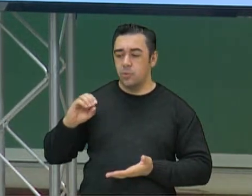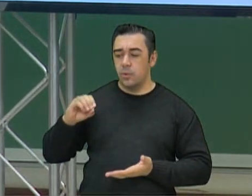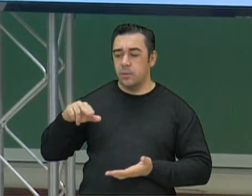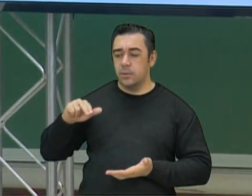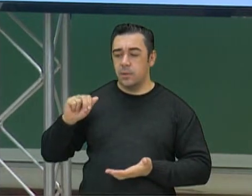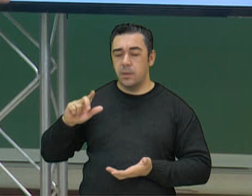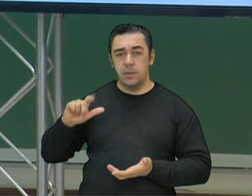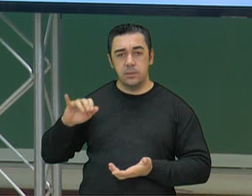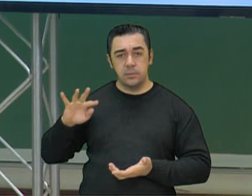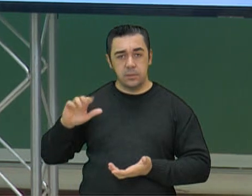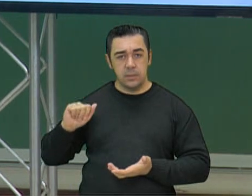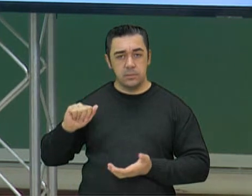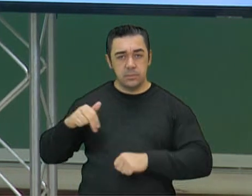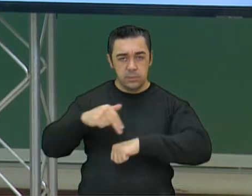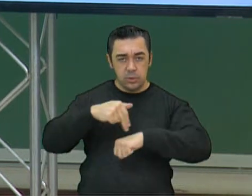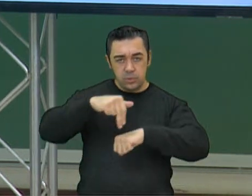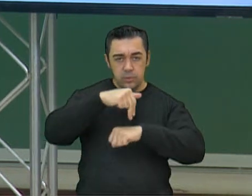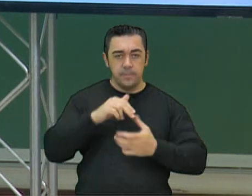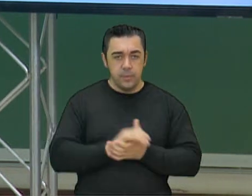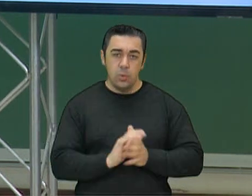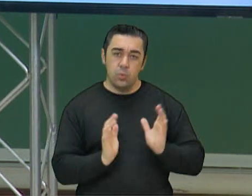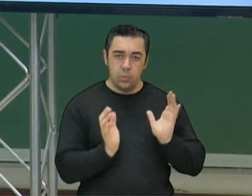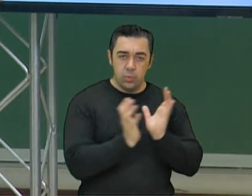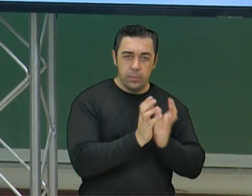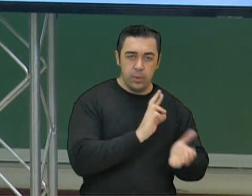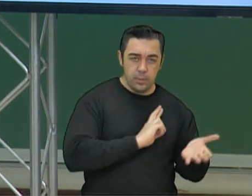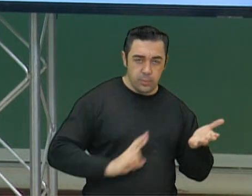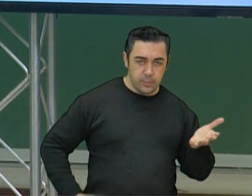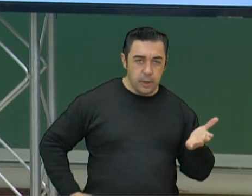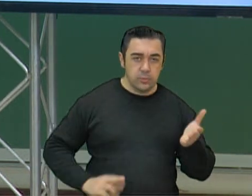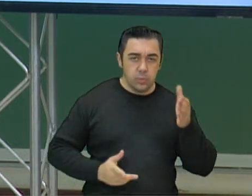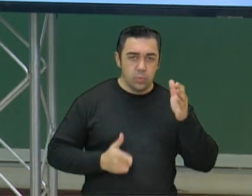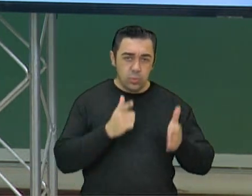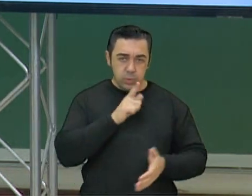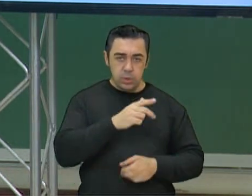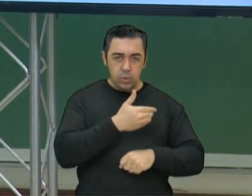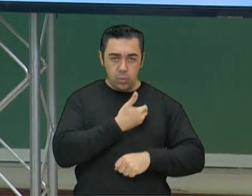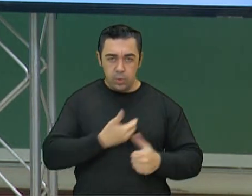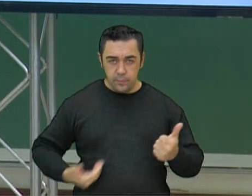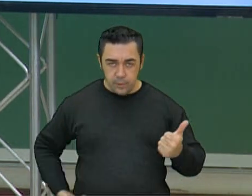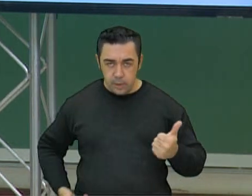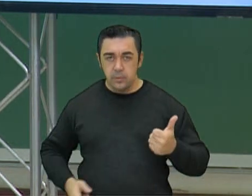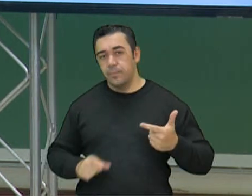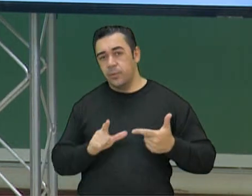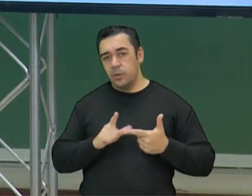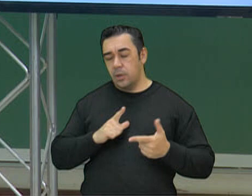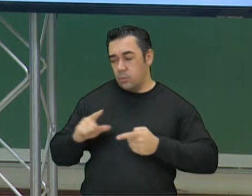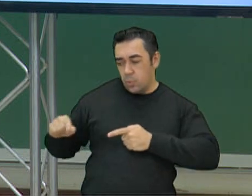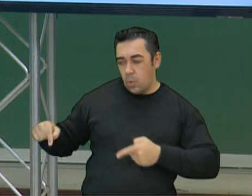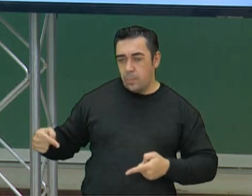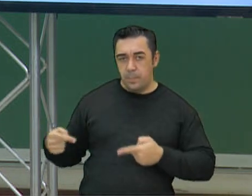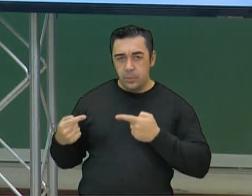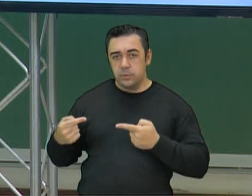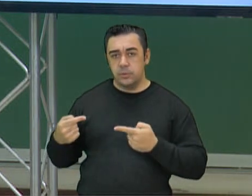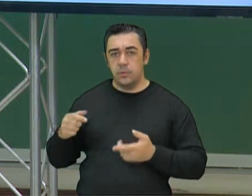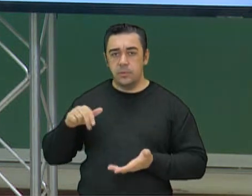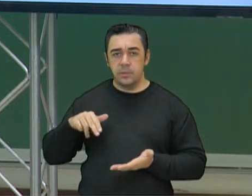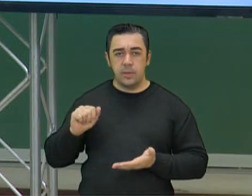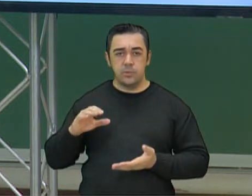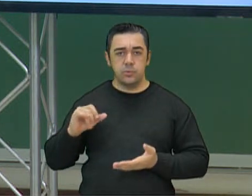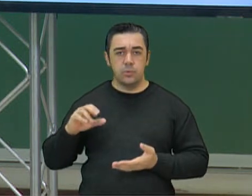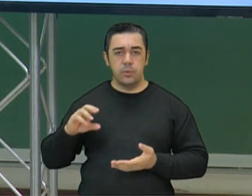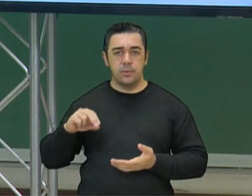nacionalistas. Então você tem o grupo dos republicanos, o governo, e a oposição, os nacionalistas.